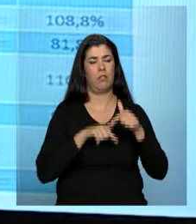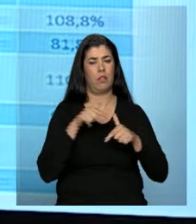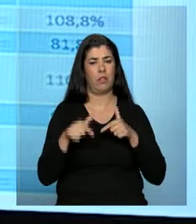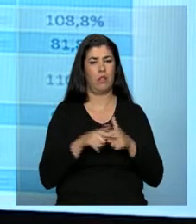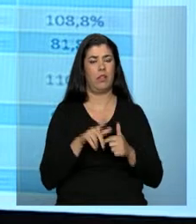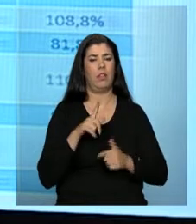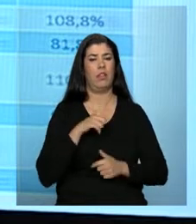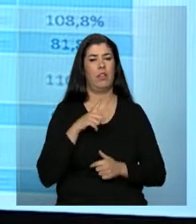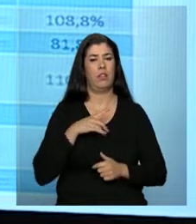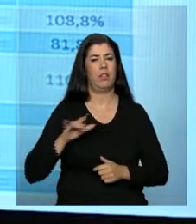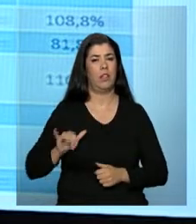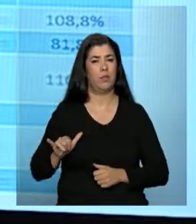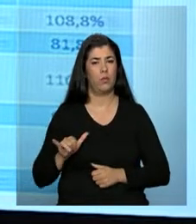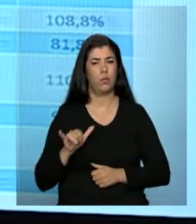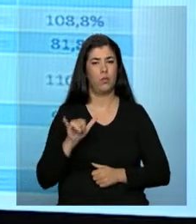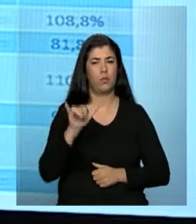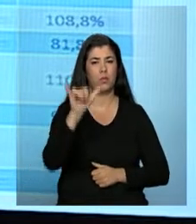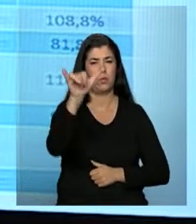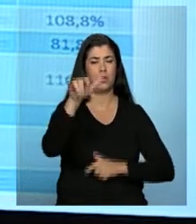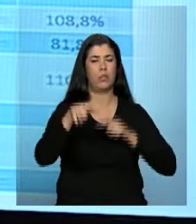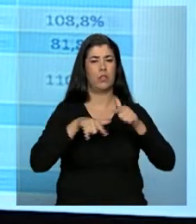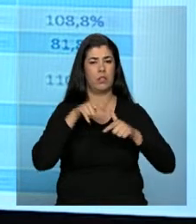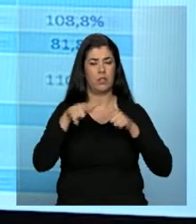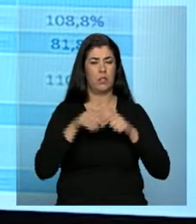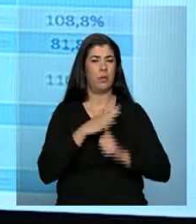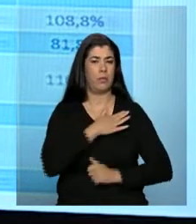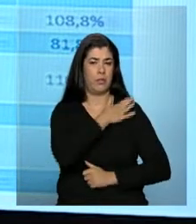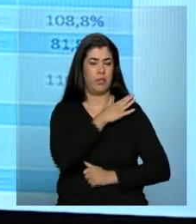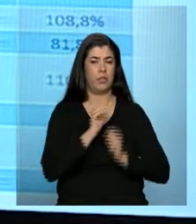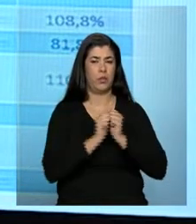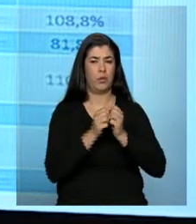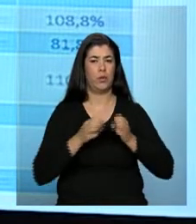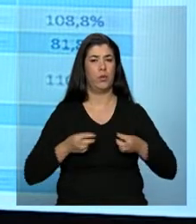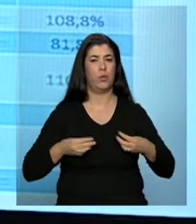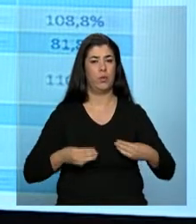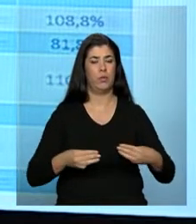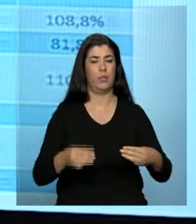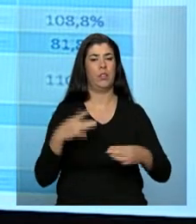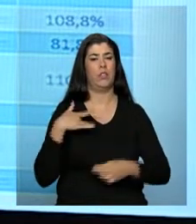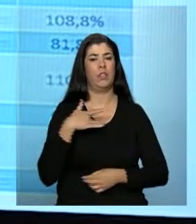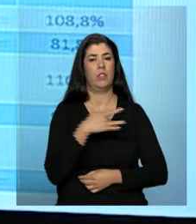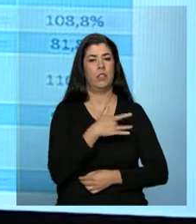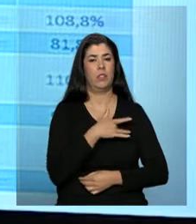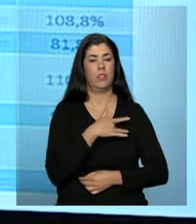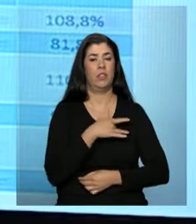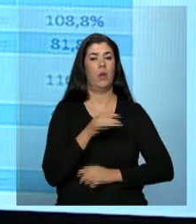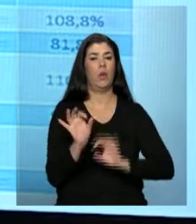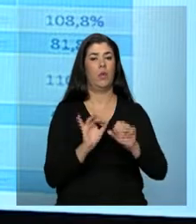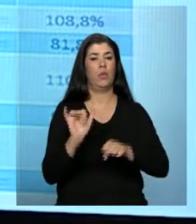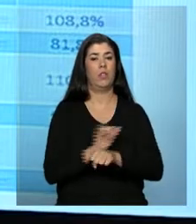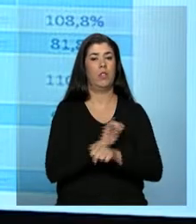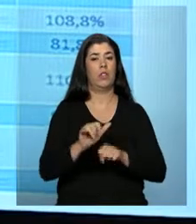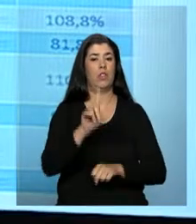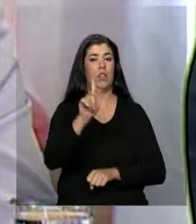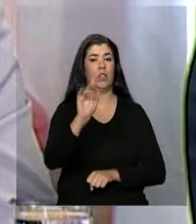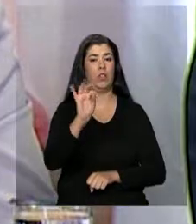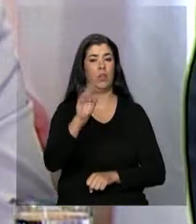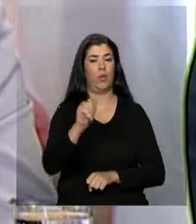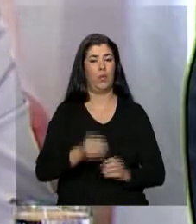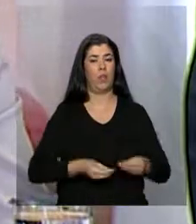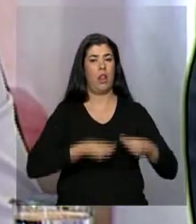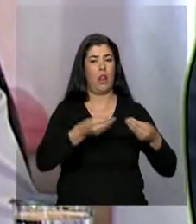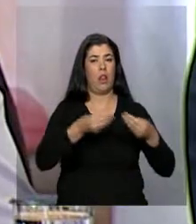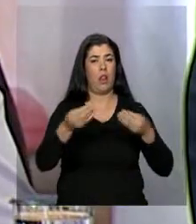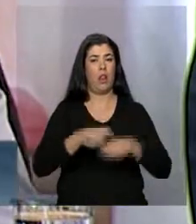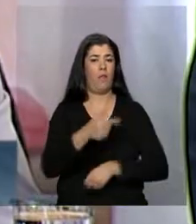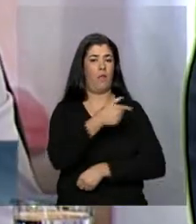da aeronáutica, né, trabalhando com o Ministério da Saúde, na Operação Gota, elevando a vacinação às áreas ribeirinhas,